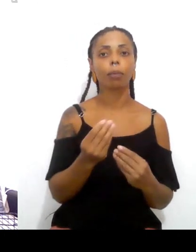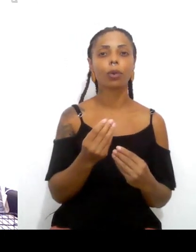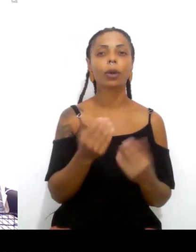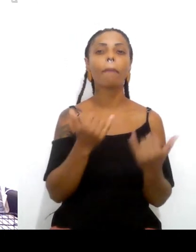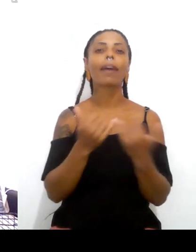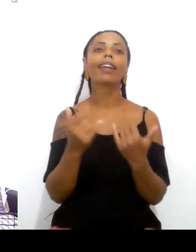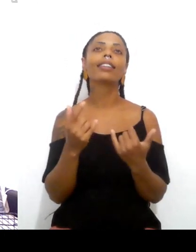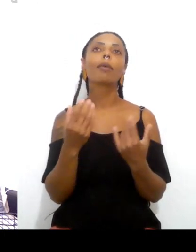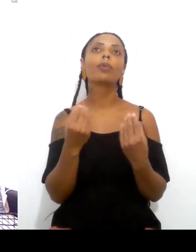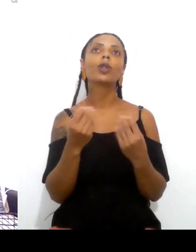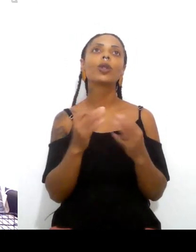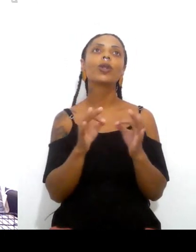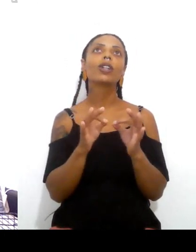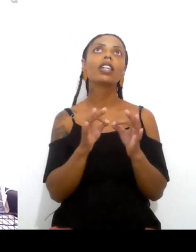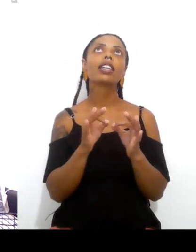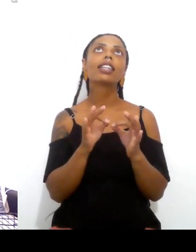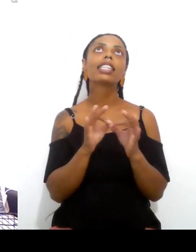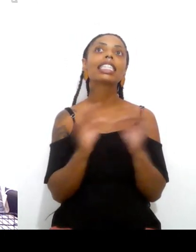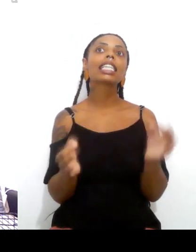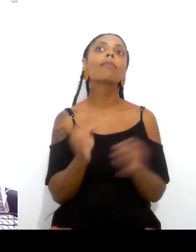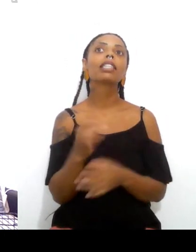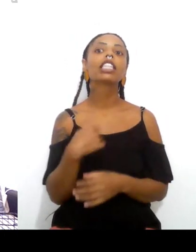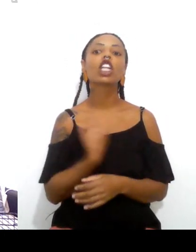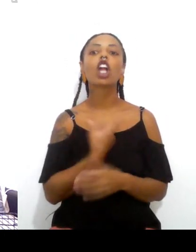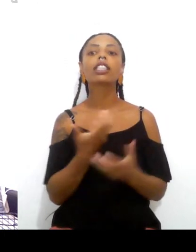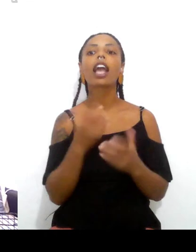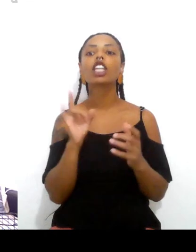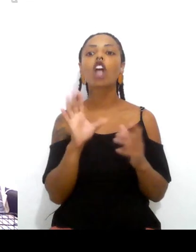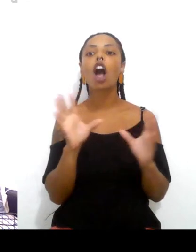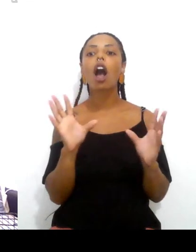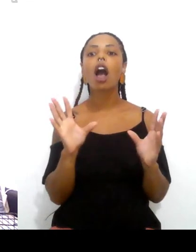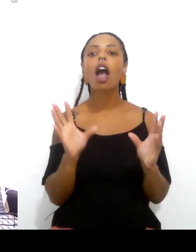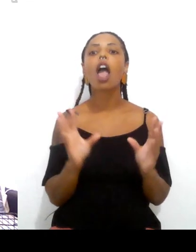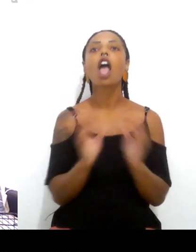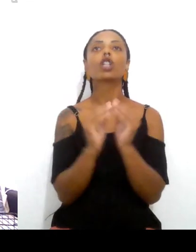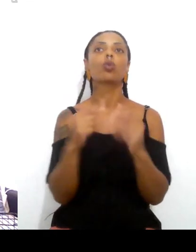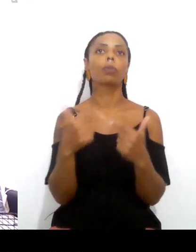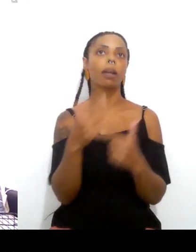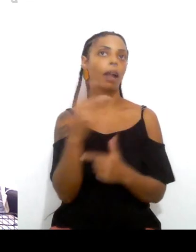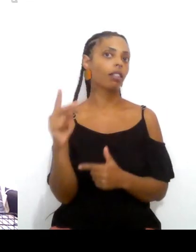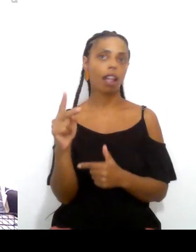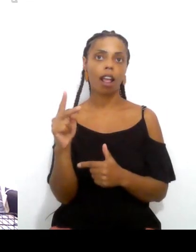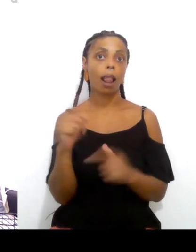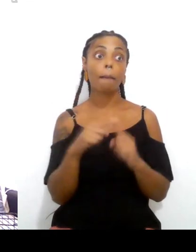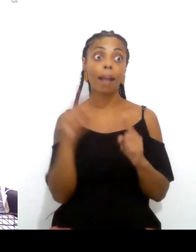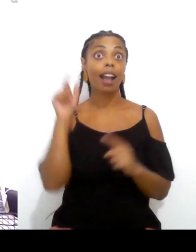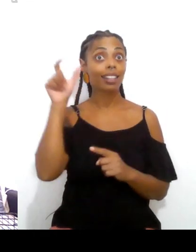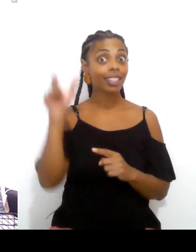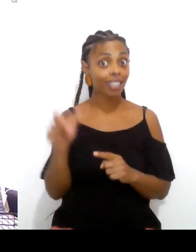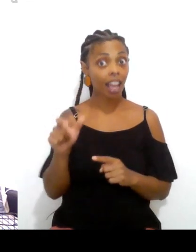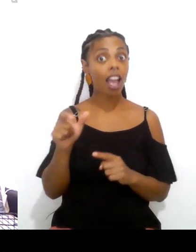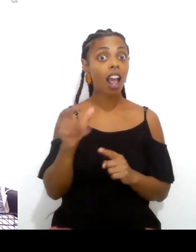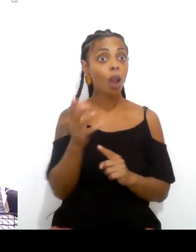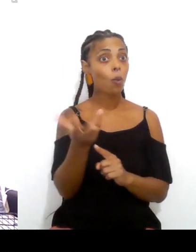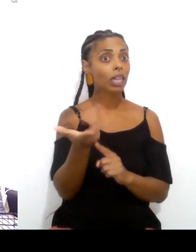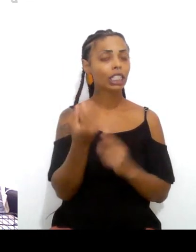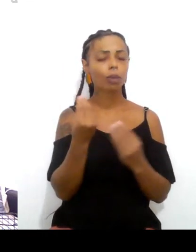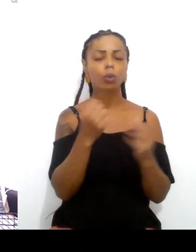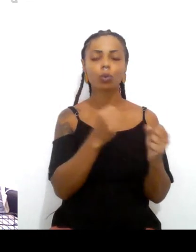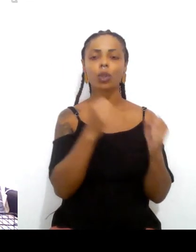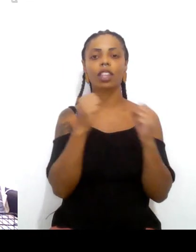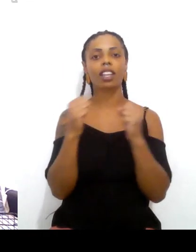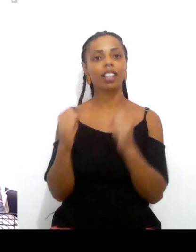de nossa parte resumir o seu trabalho mas ele é um artista extremamente potente